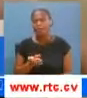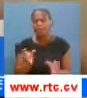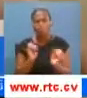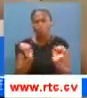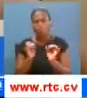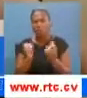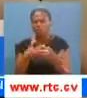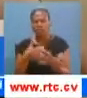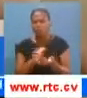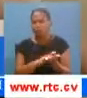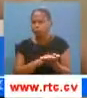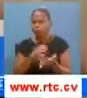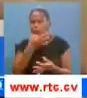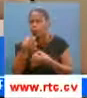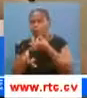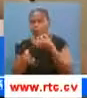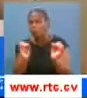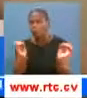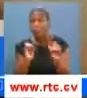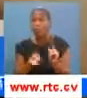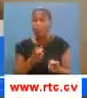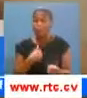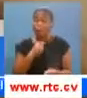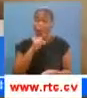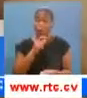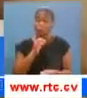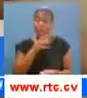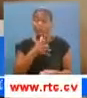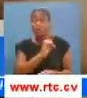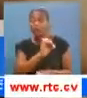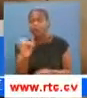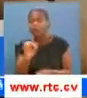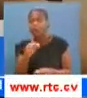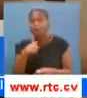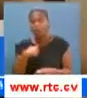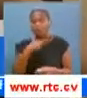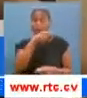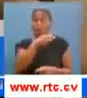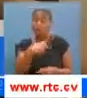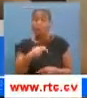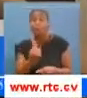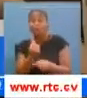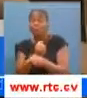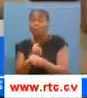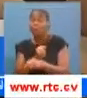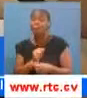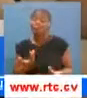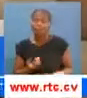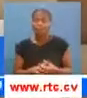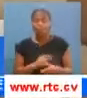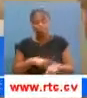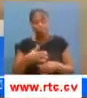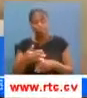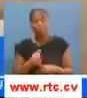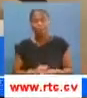não houve ainda nenhuma conversa, mas o que eu posso vos avançar é que estou lá para um mandato. Deixa um BCV